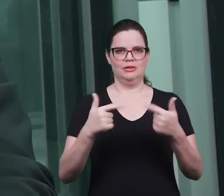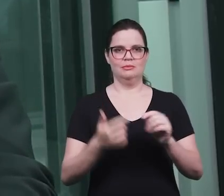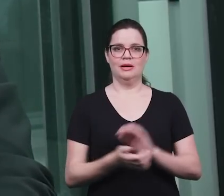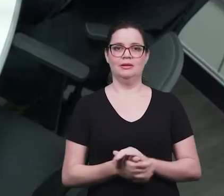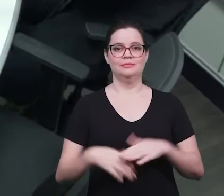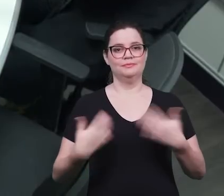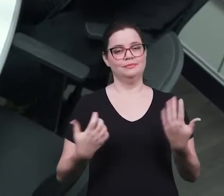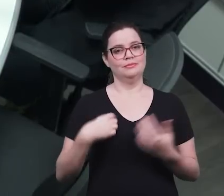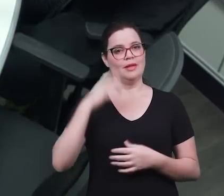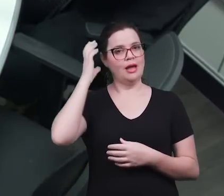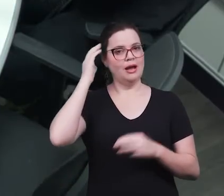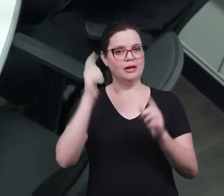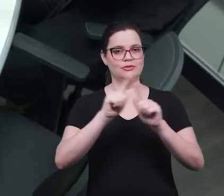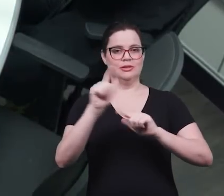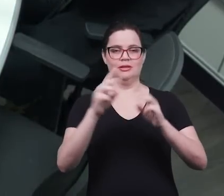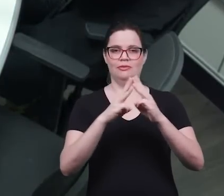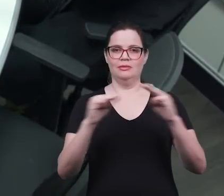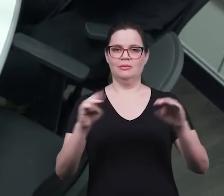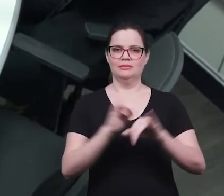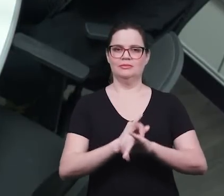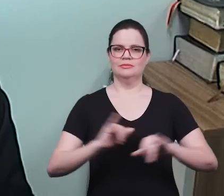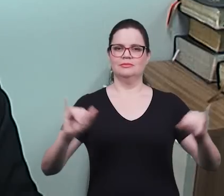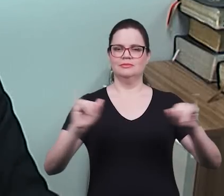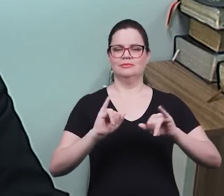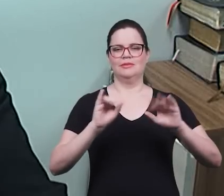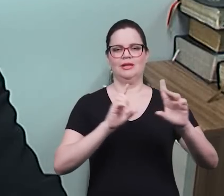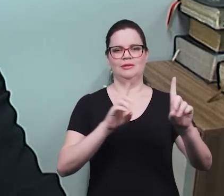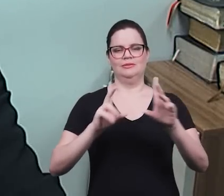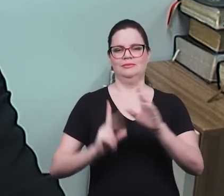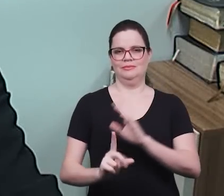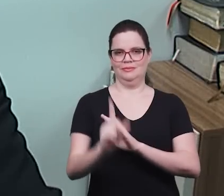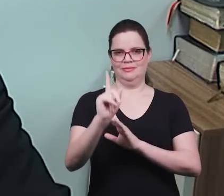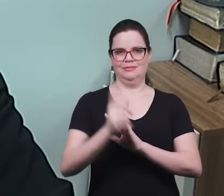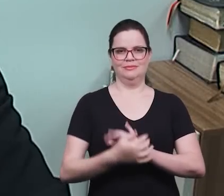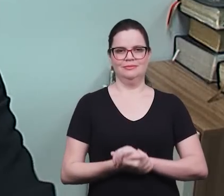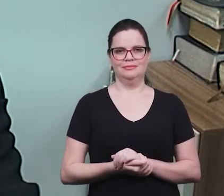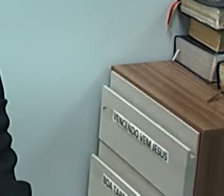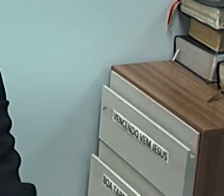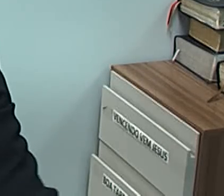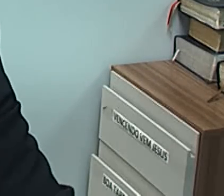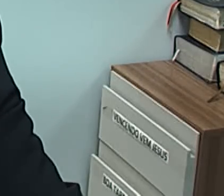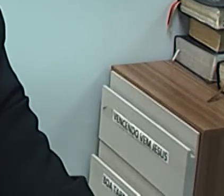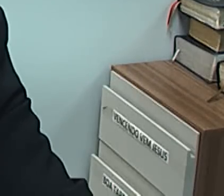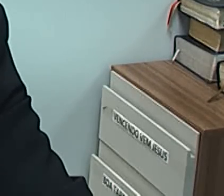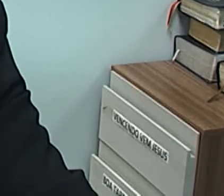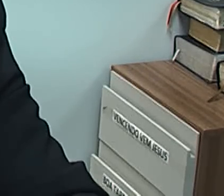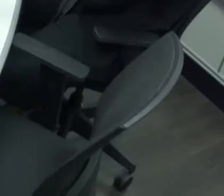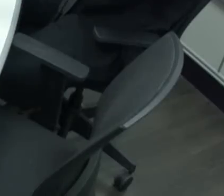Rádio e TV Manaim juntas, anunciando o Evangelho Eterno.